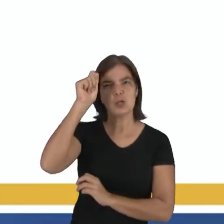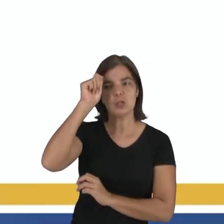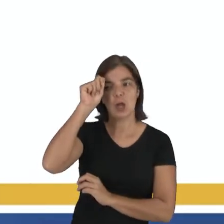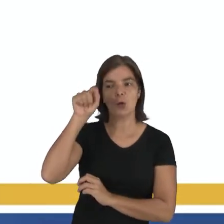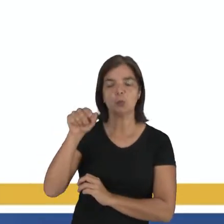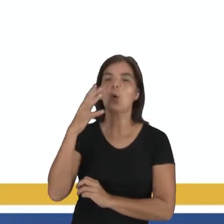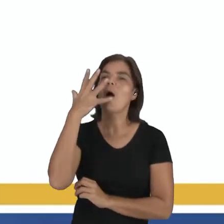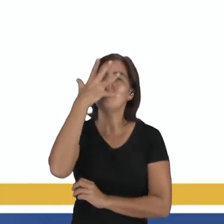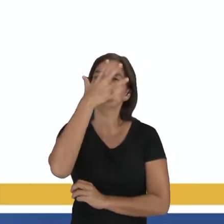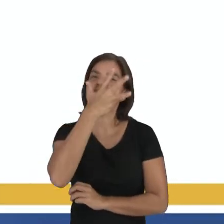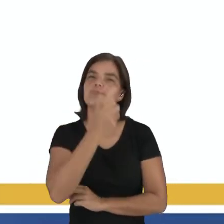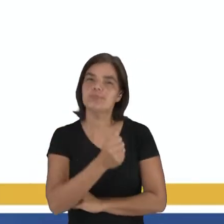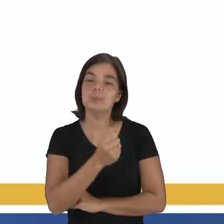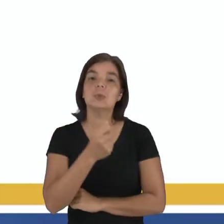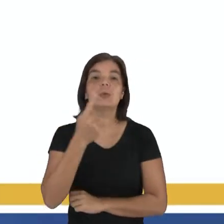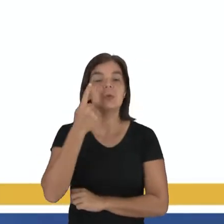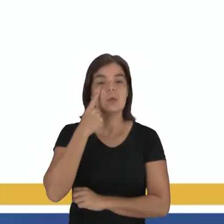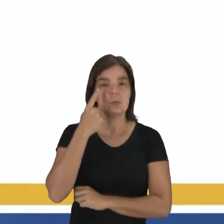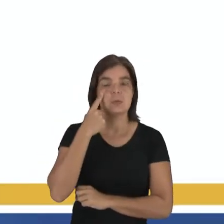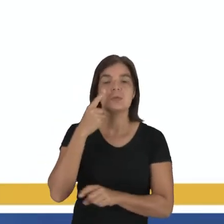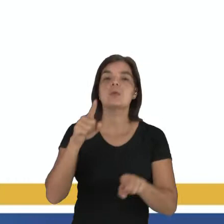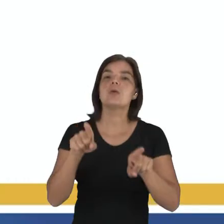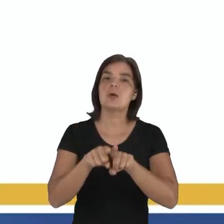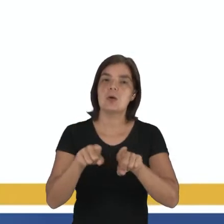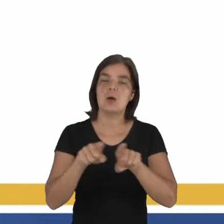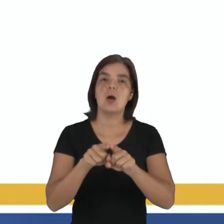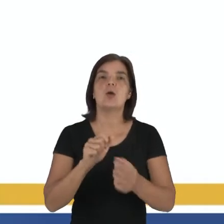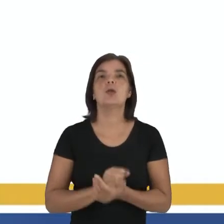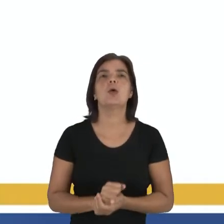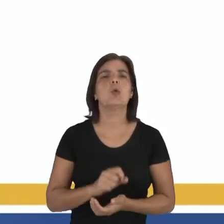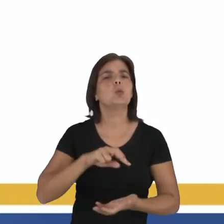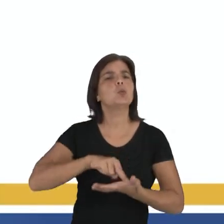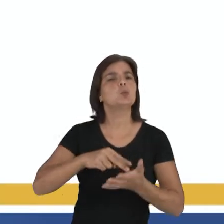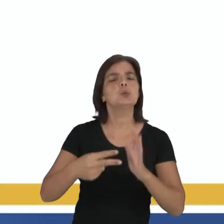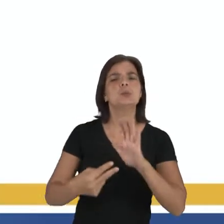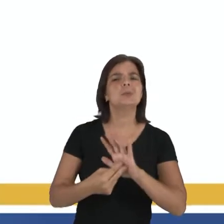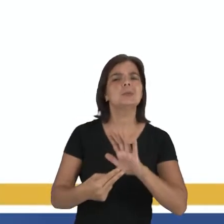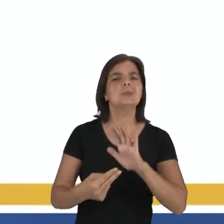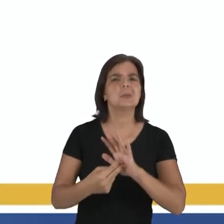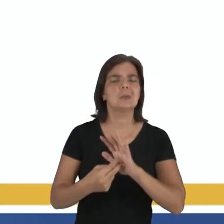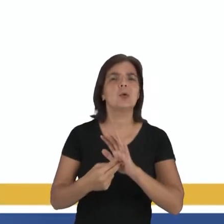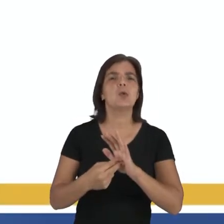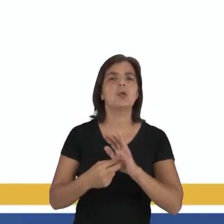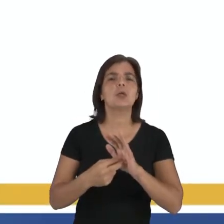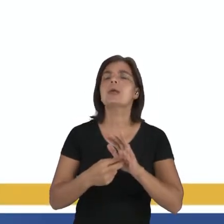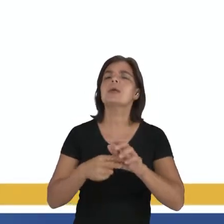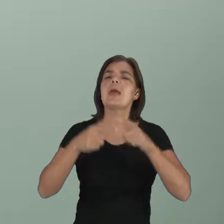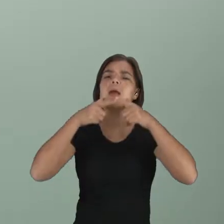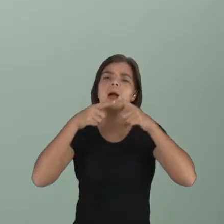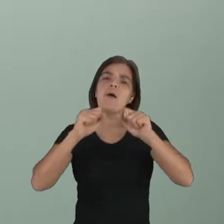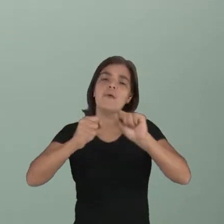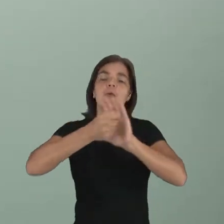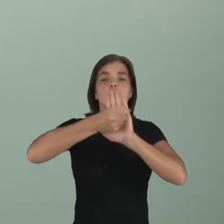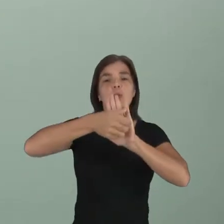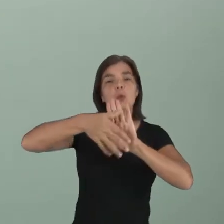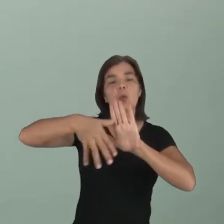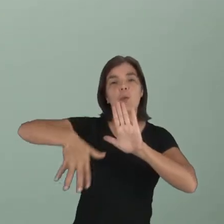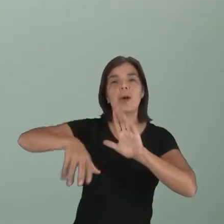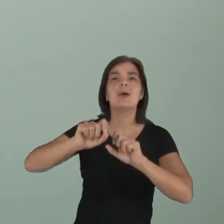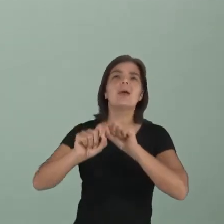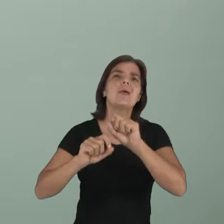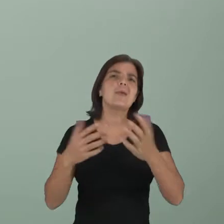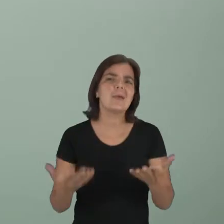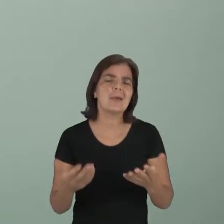gato. Então, relembrado denotação e conotação, o que são as figuras de linguagem? Figuras